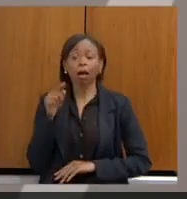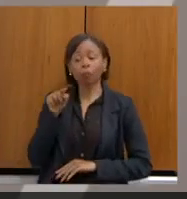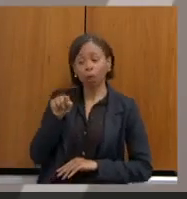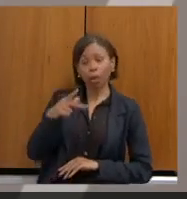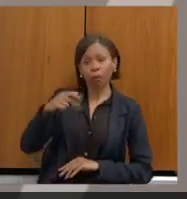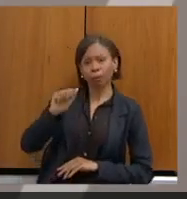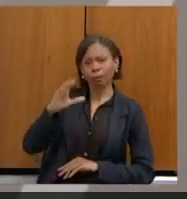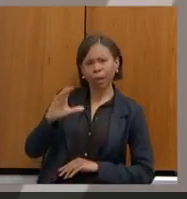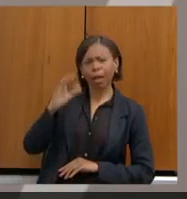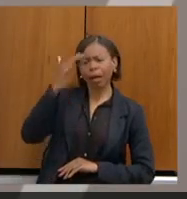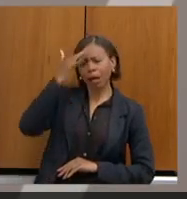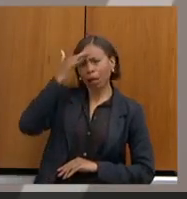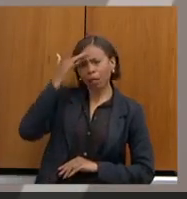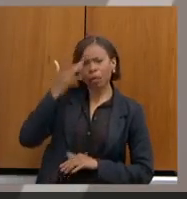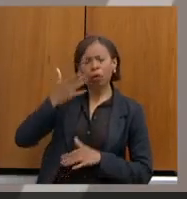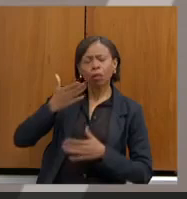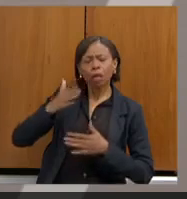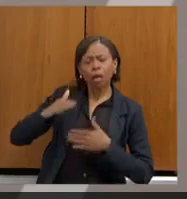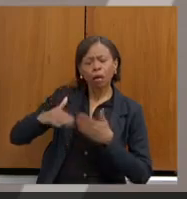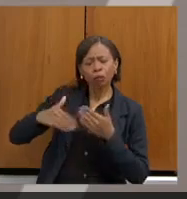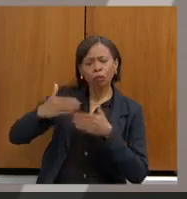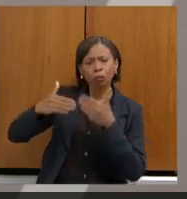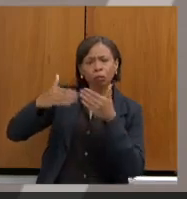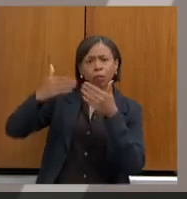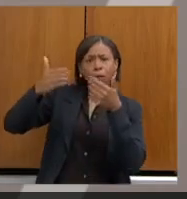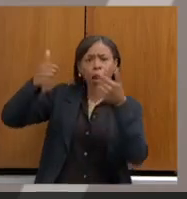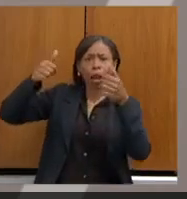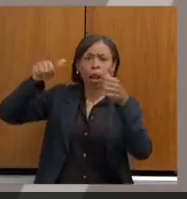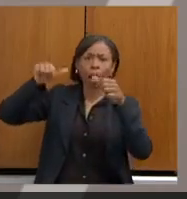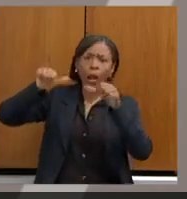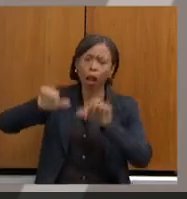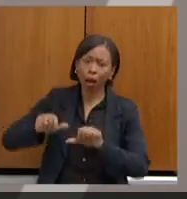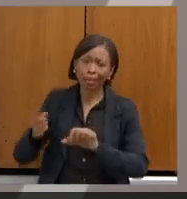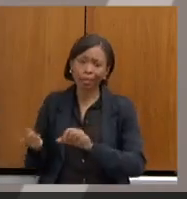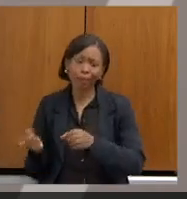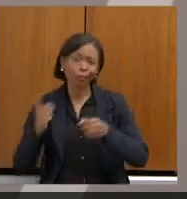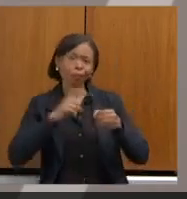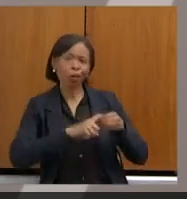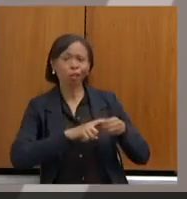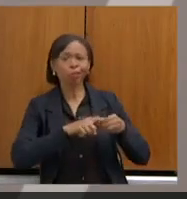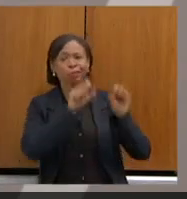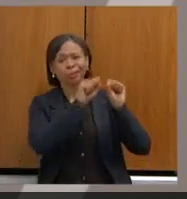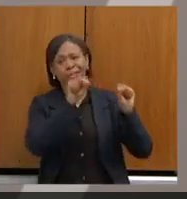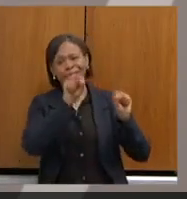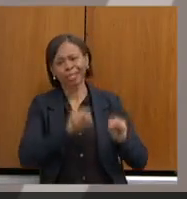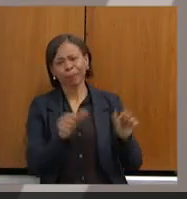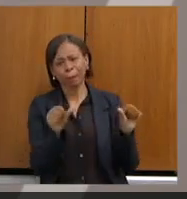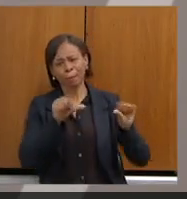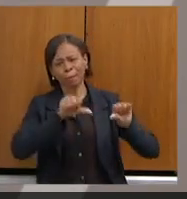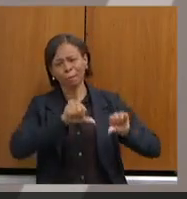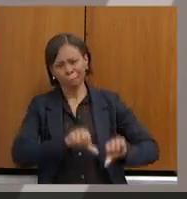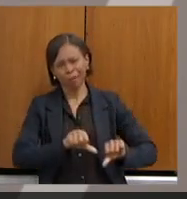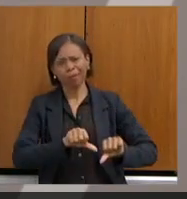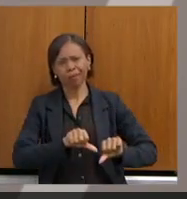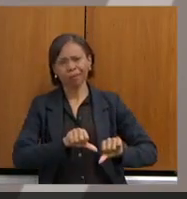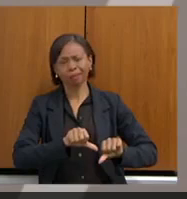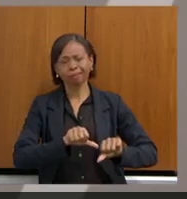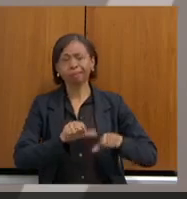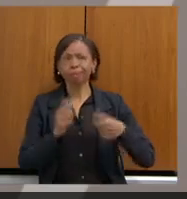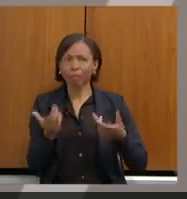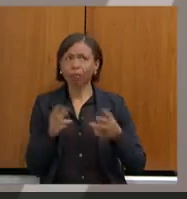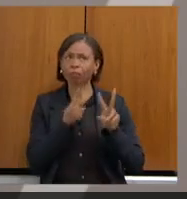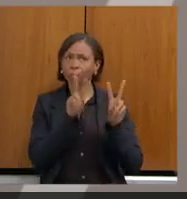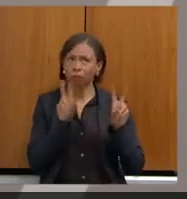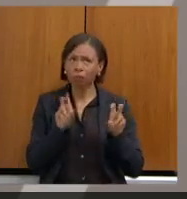automaticamente vai para um sistema muito pior do que aquela se encontre né então fechar aí minhas observações com relação a isso também